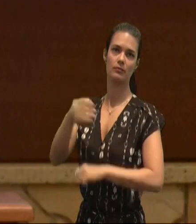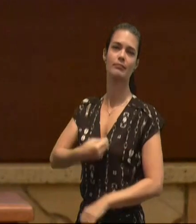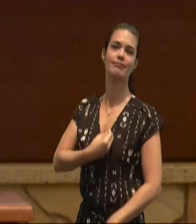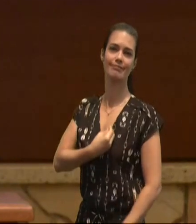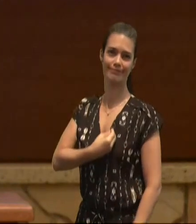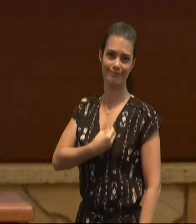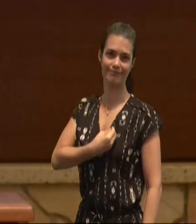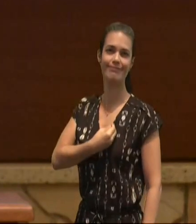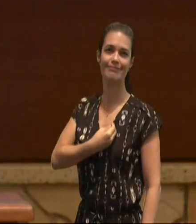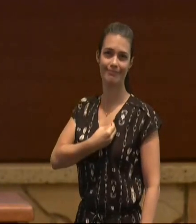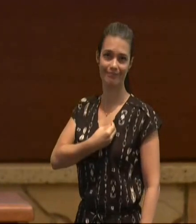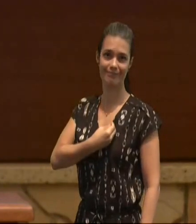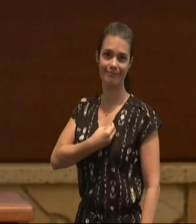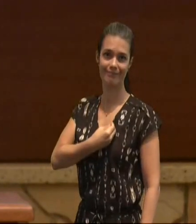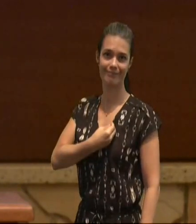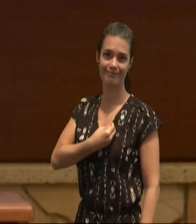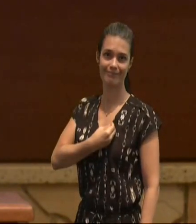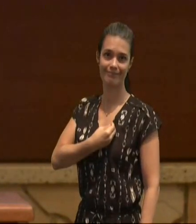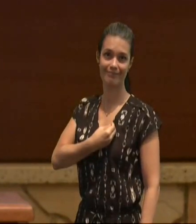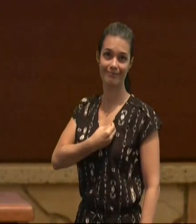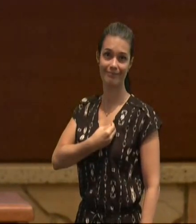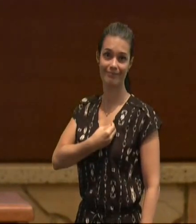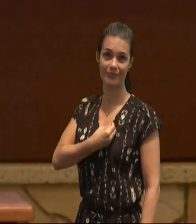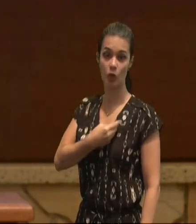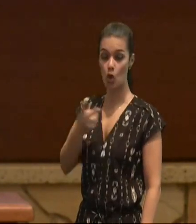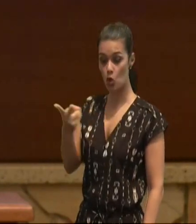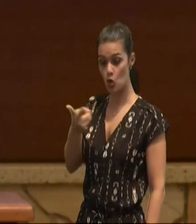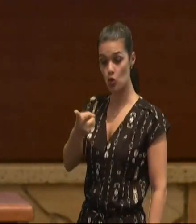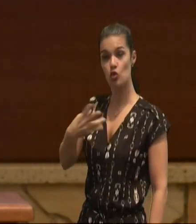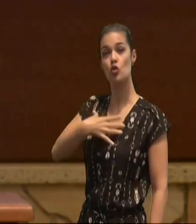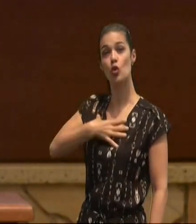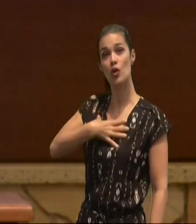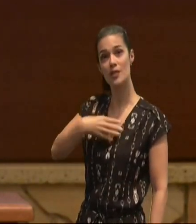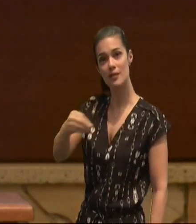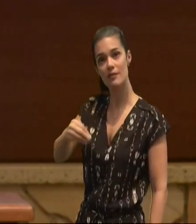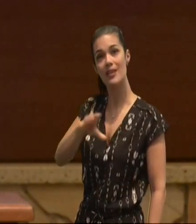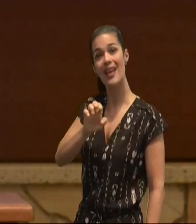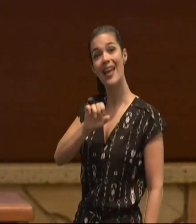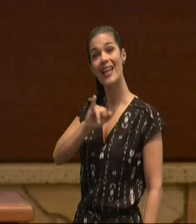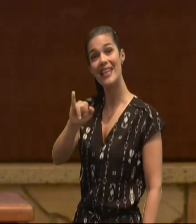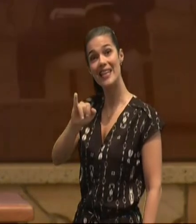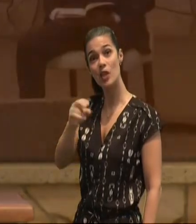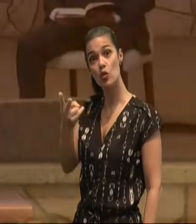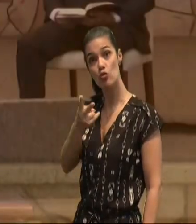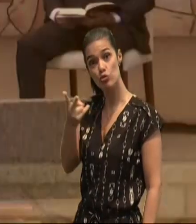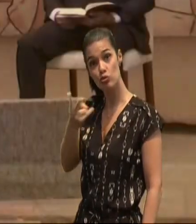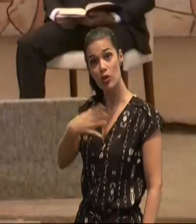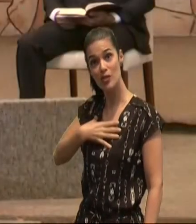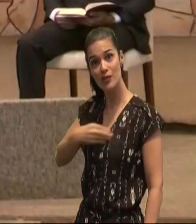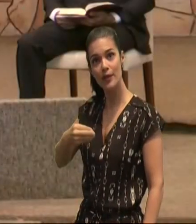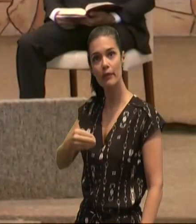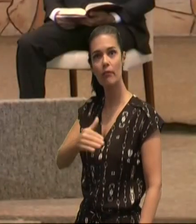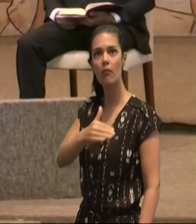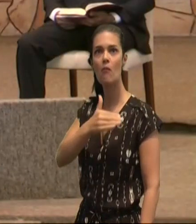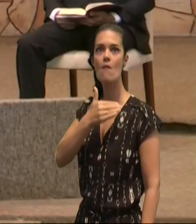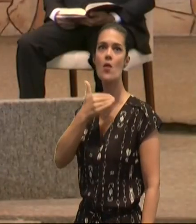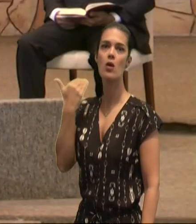E não somente isso, aqueles 2 filhos, Ofni e Finéias, os filhos de Eli, foram mortos nesta batalha.